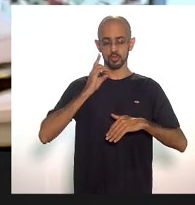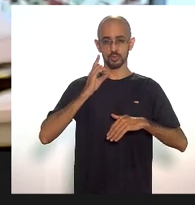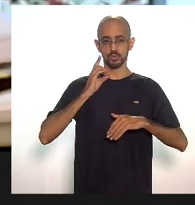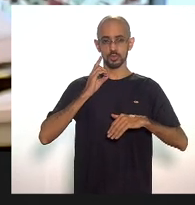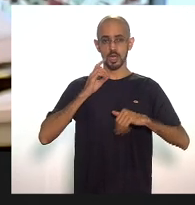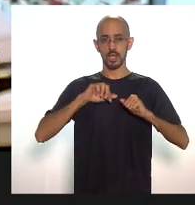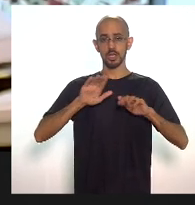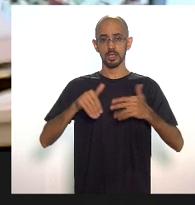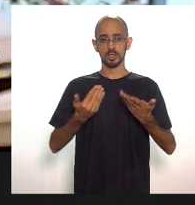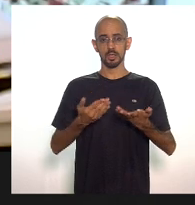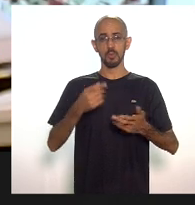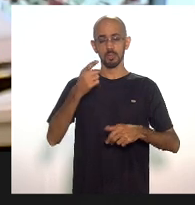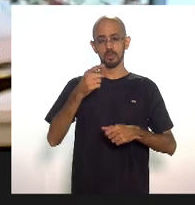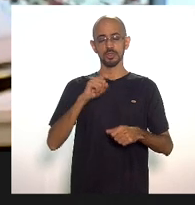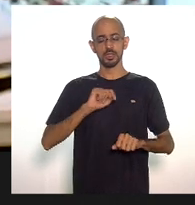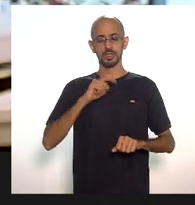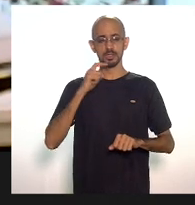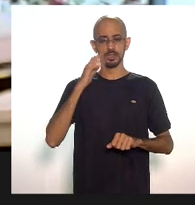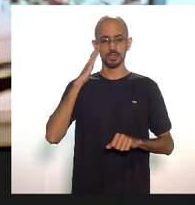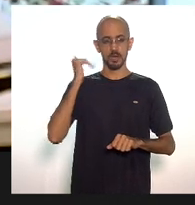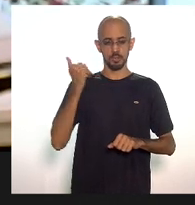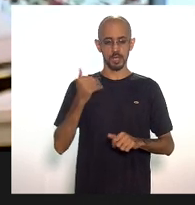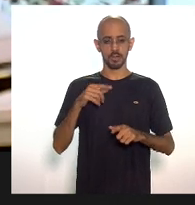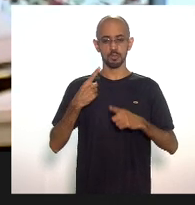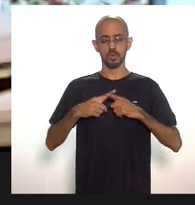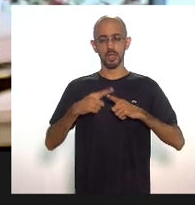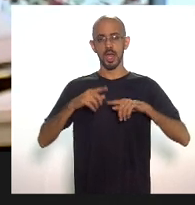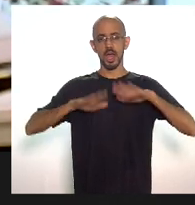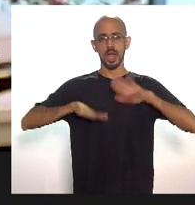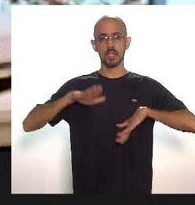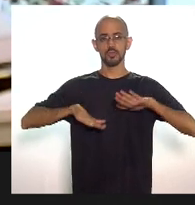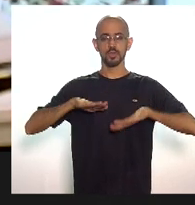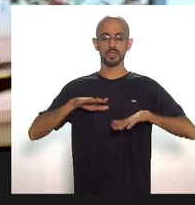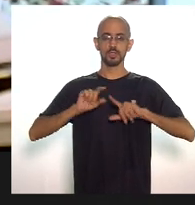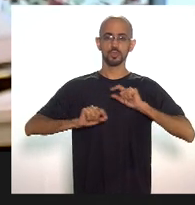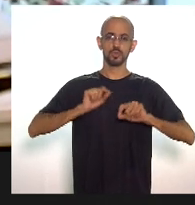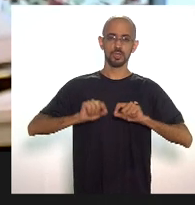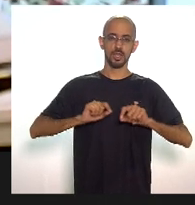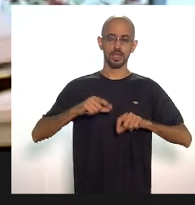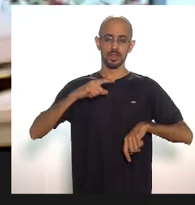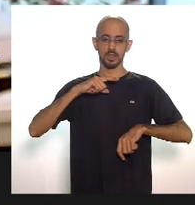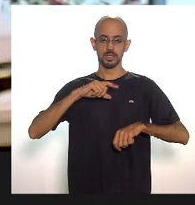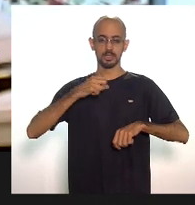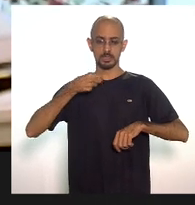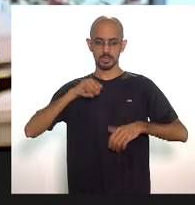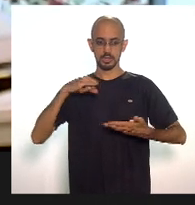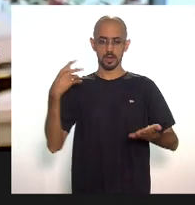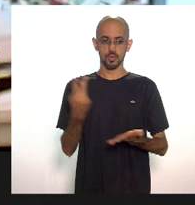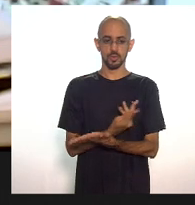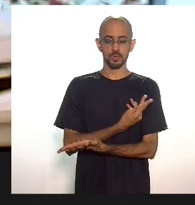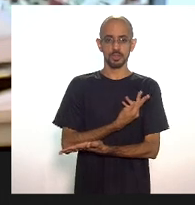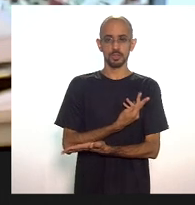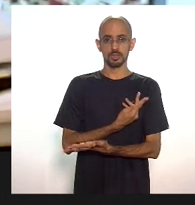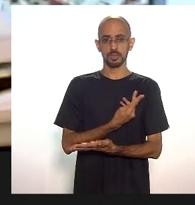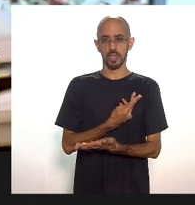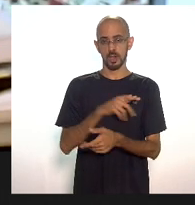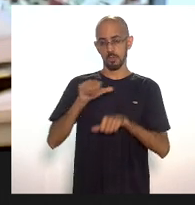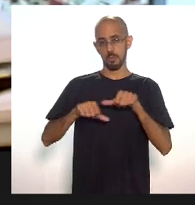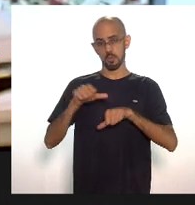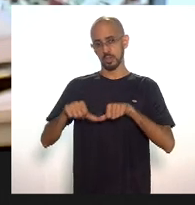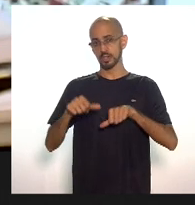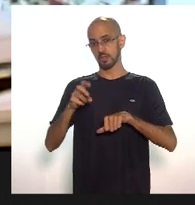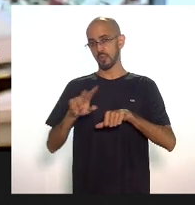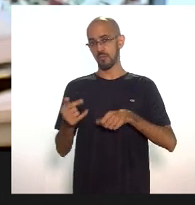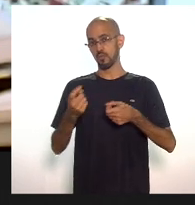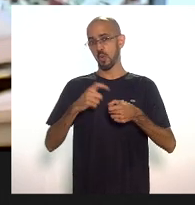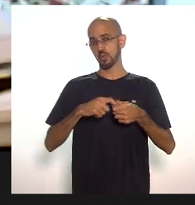vocês ficarem com o radar ligado, porque muitas vezes aqui, tendo alguma situação que venha alterar, ele vai voltar para